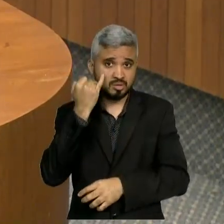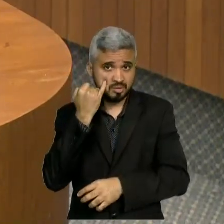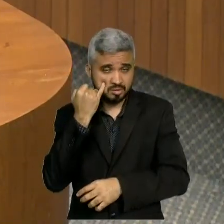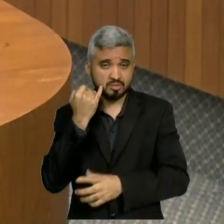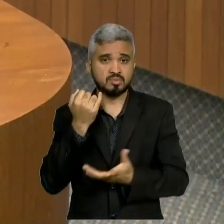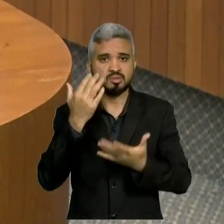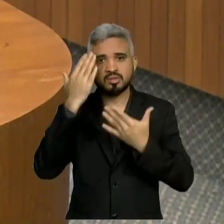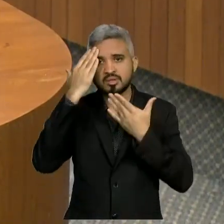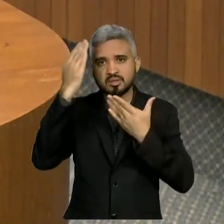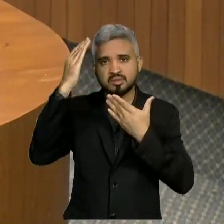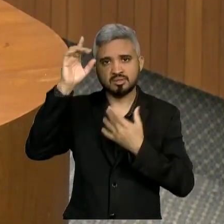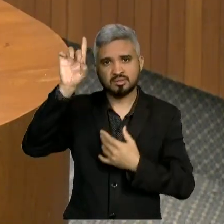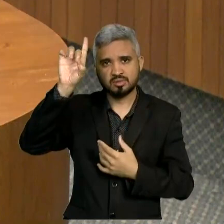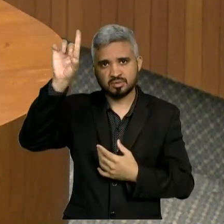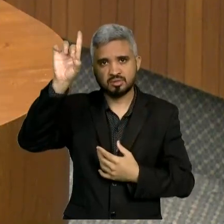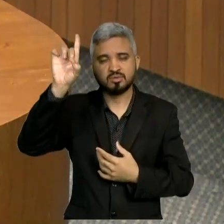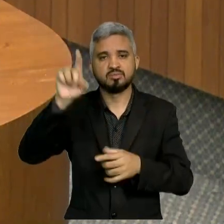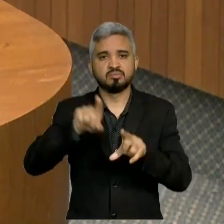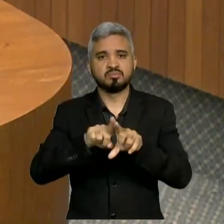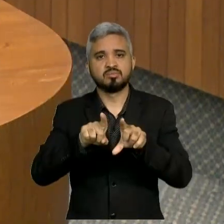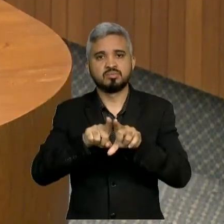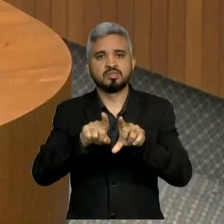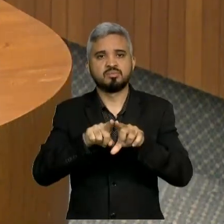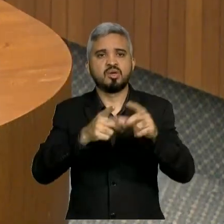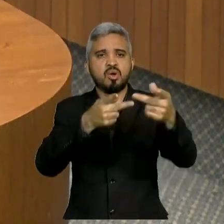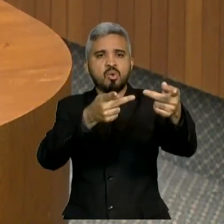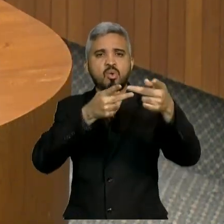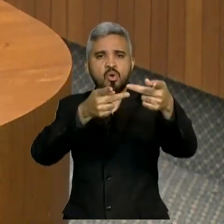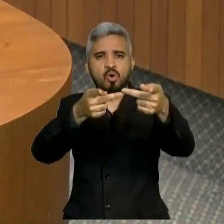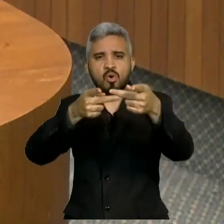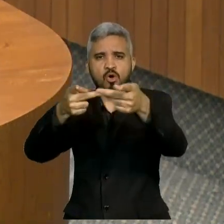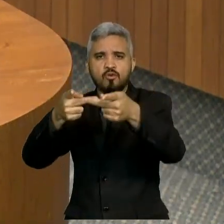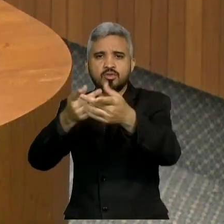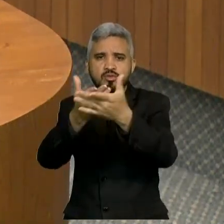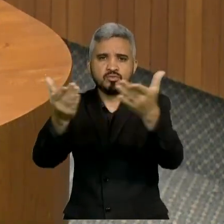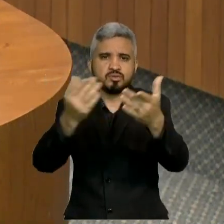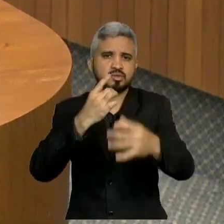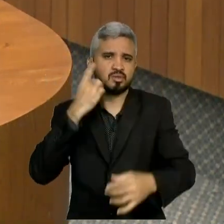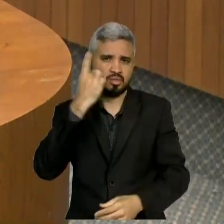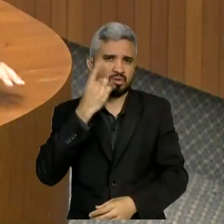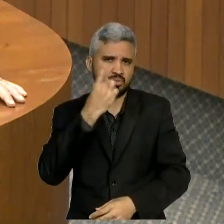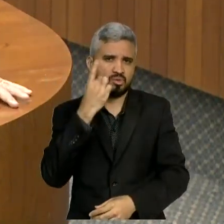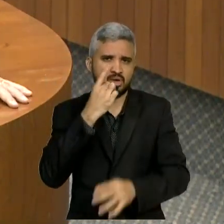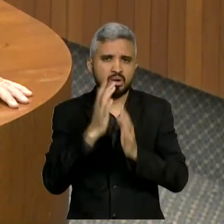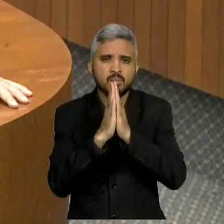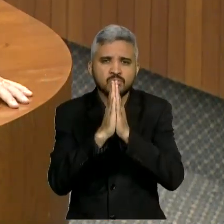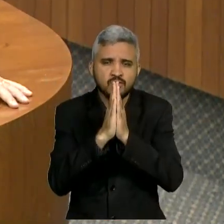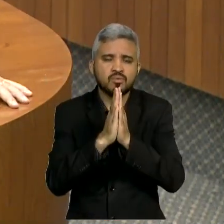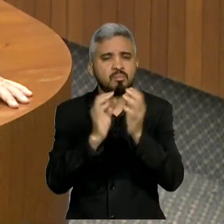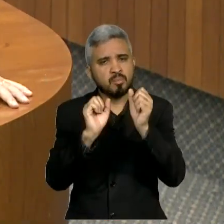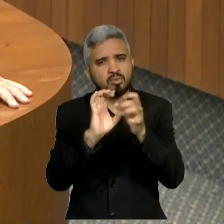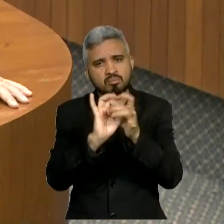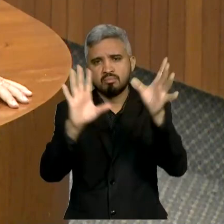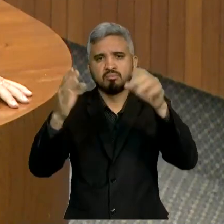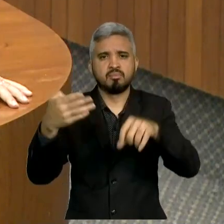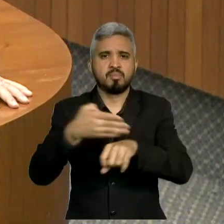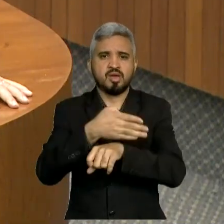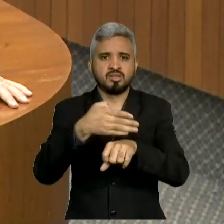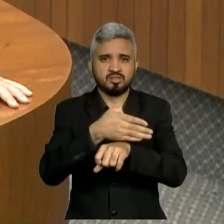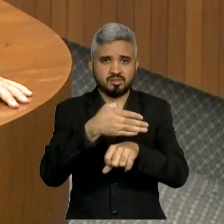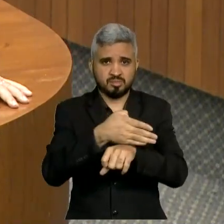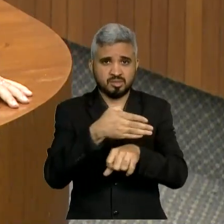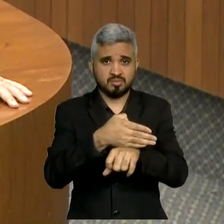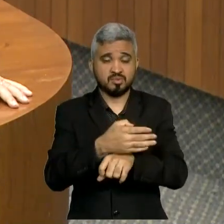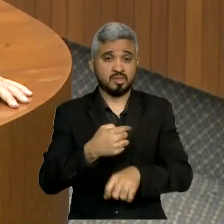pela oportunidade. Estamos convidando todos os deputados a participarem. Quando eu tive a oportunidade de ser prefeito, deputado Arnaldo